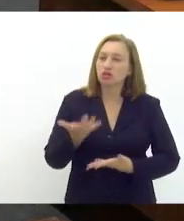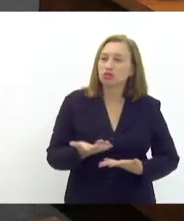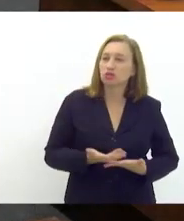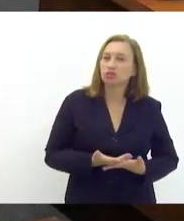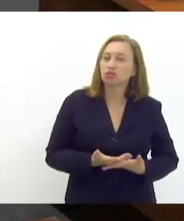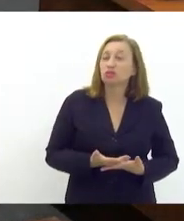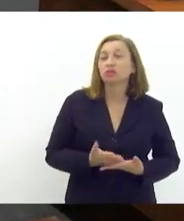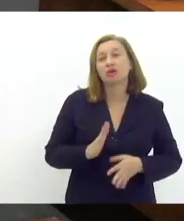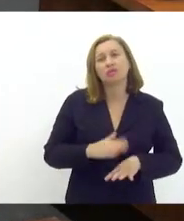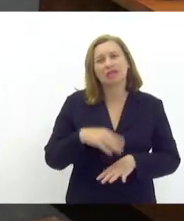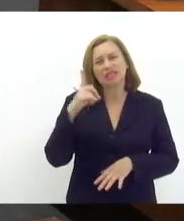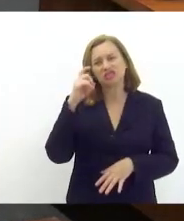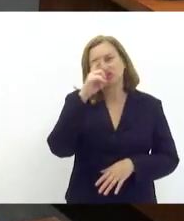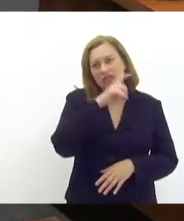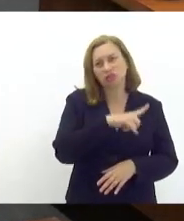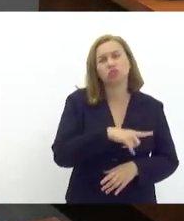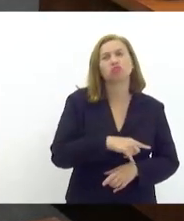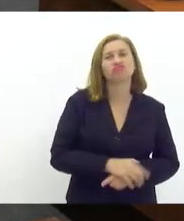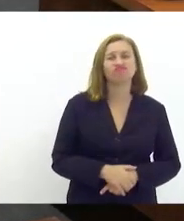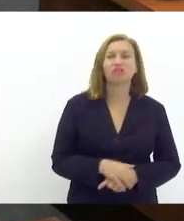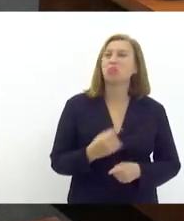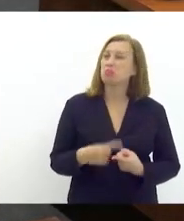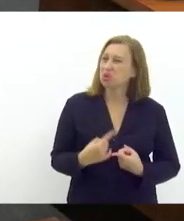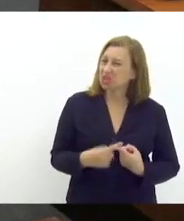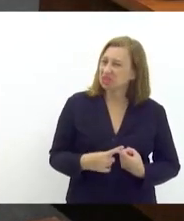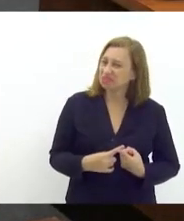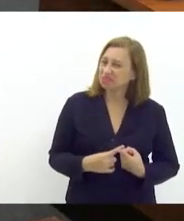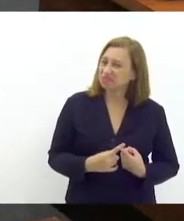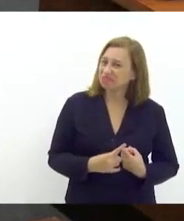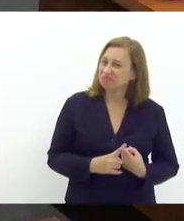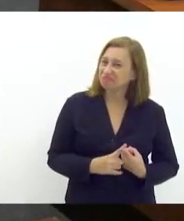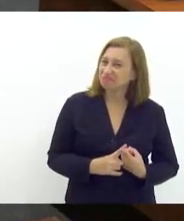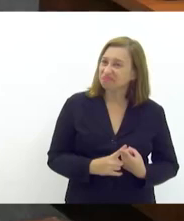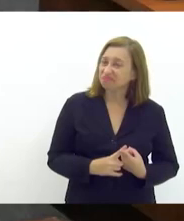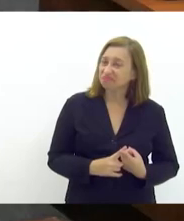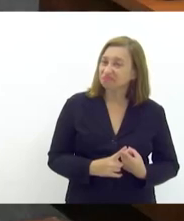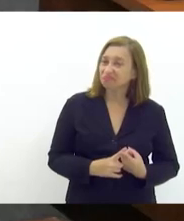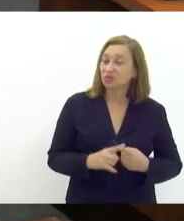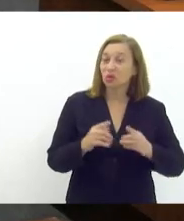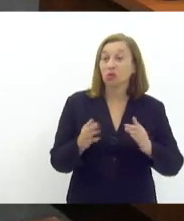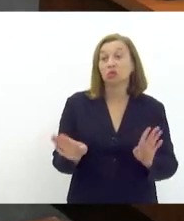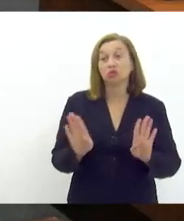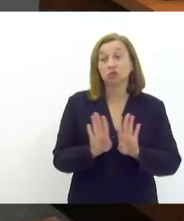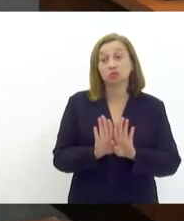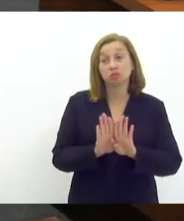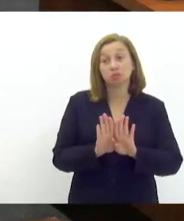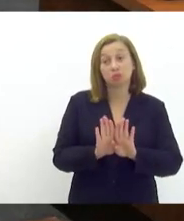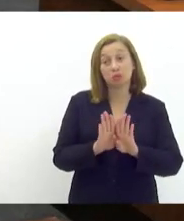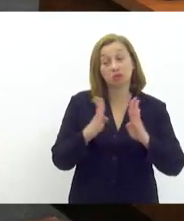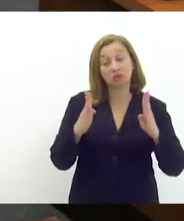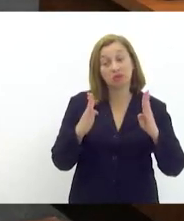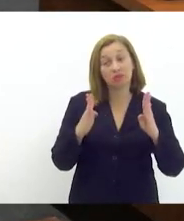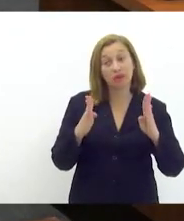mais difícil né porque os portões estão abertos mas dentro da